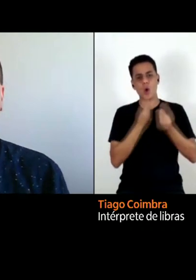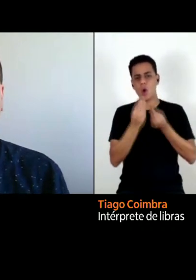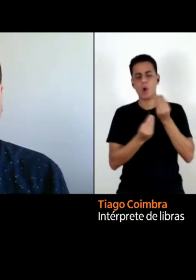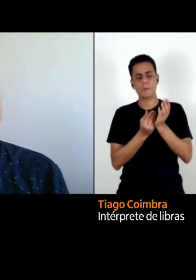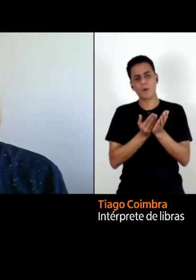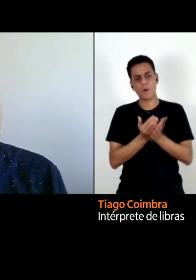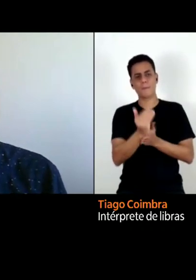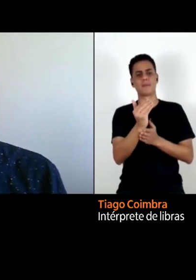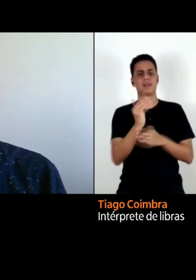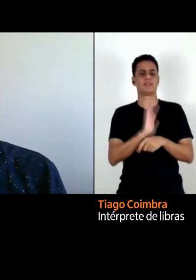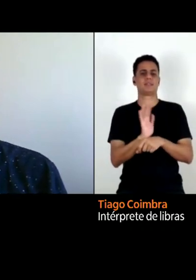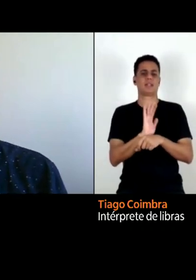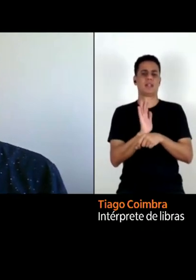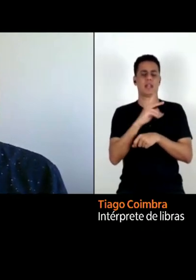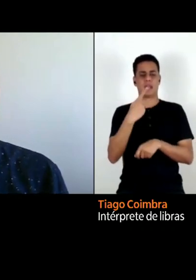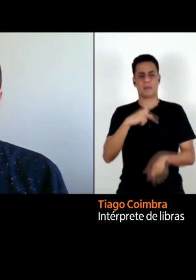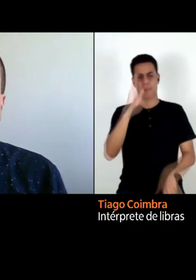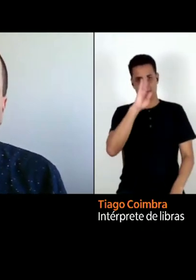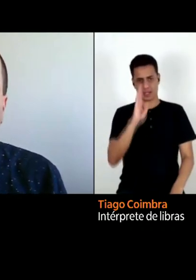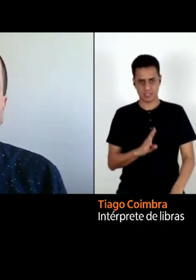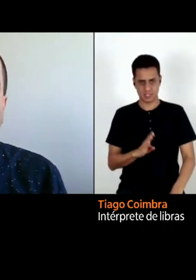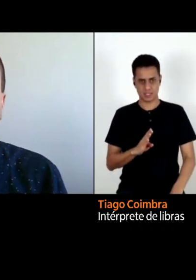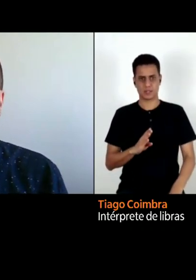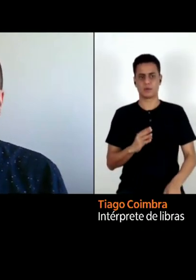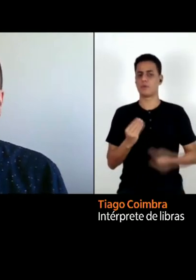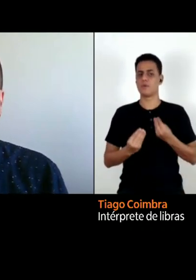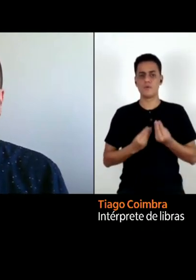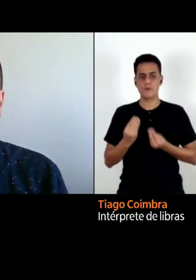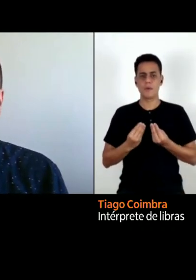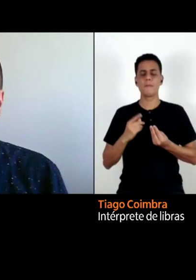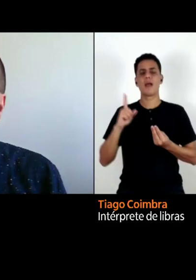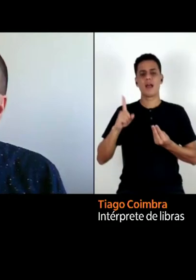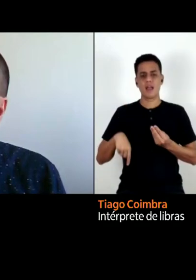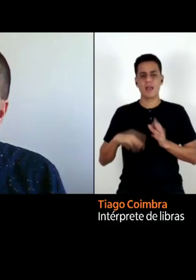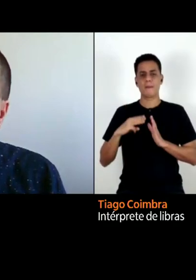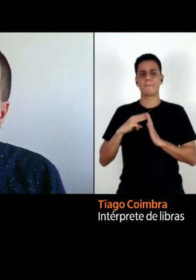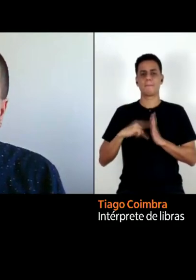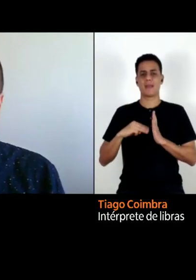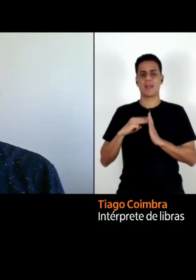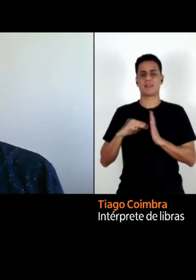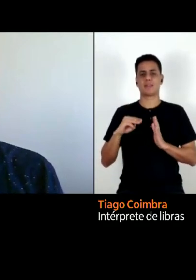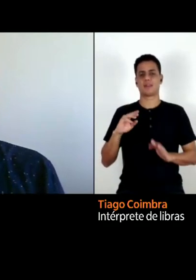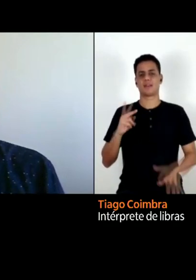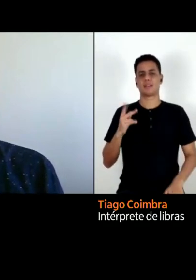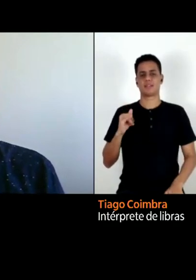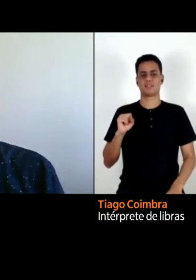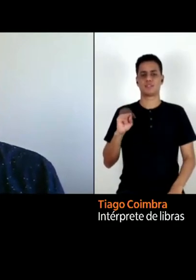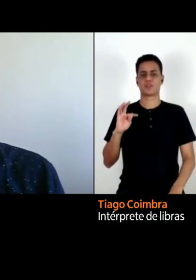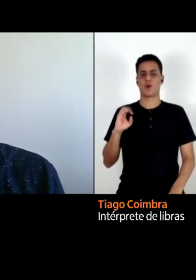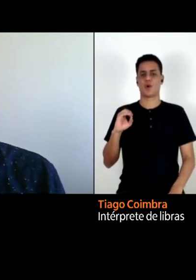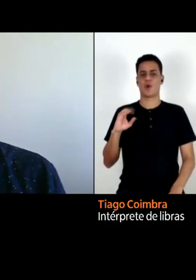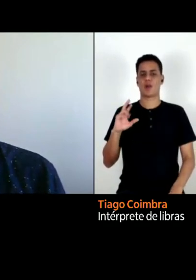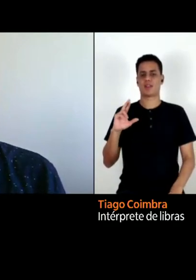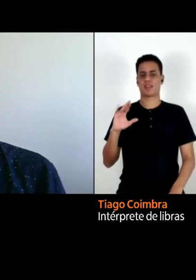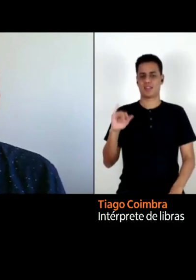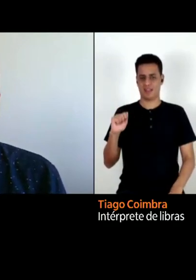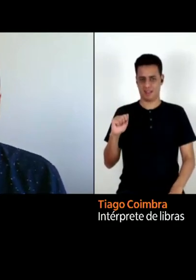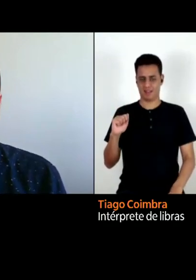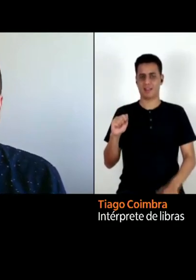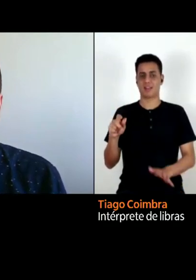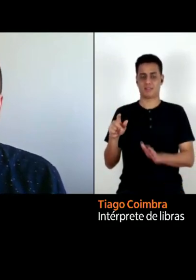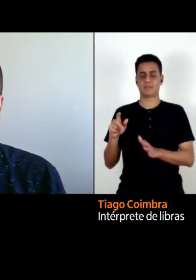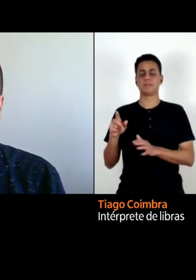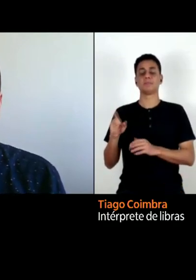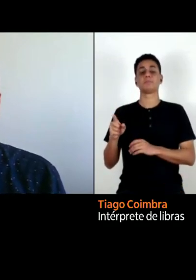brasileiro sob a égide meta-histórica do filme de reapropriação e, por extensão,